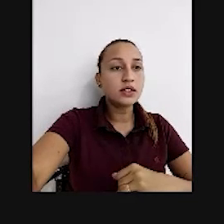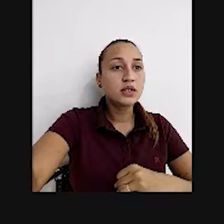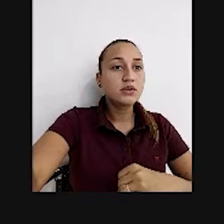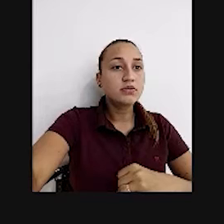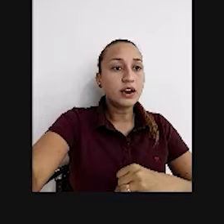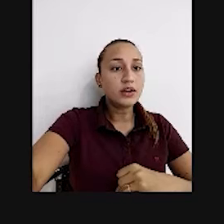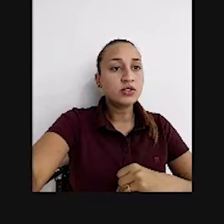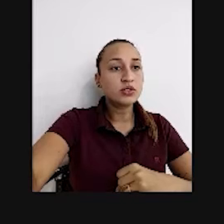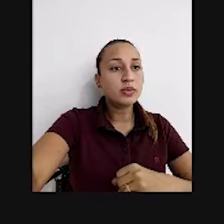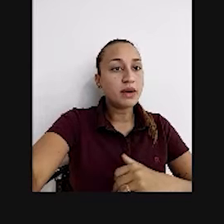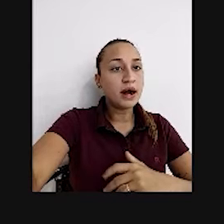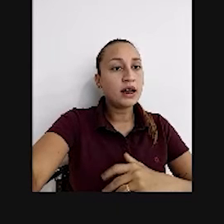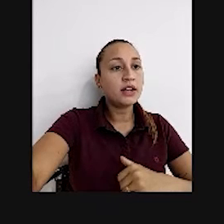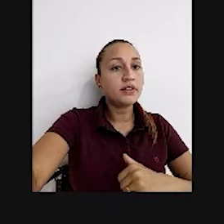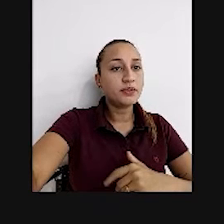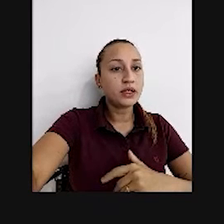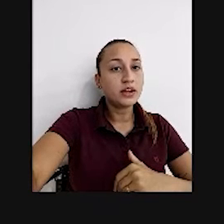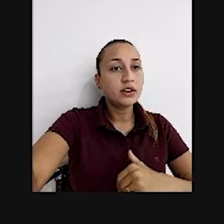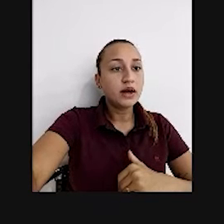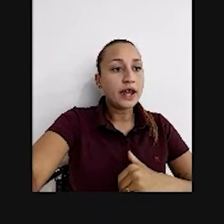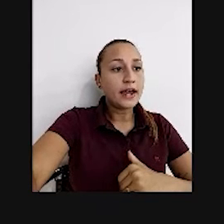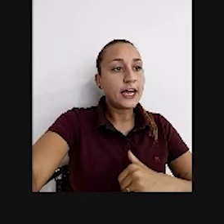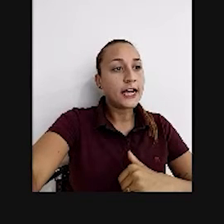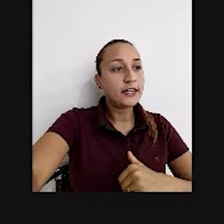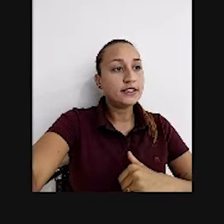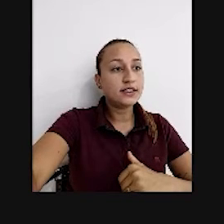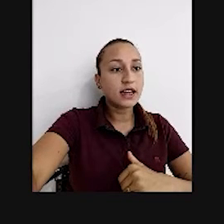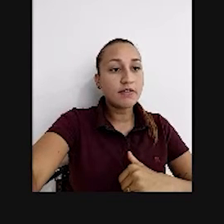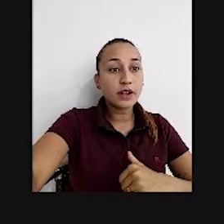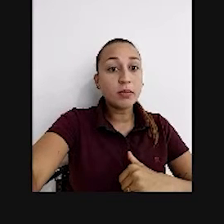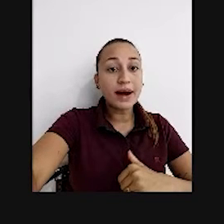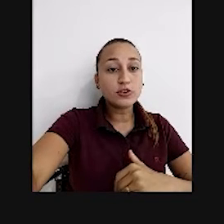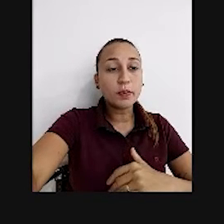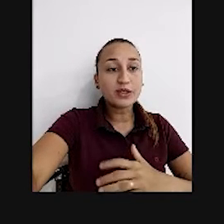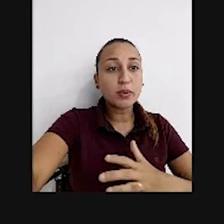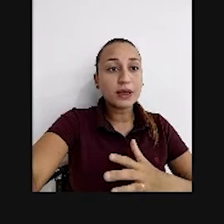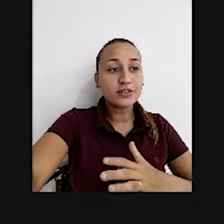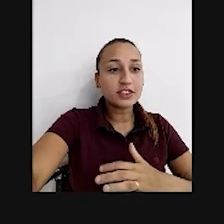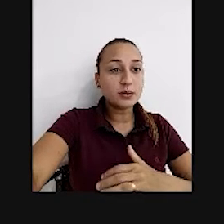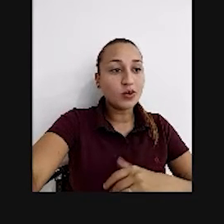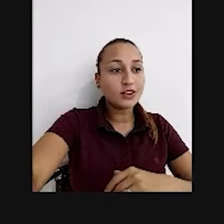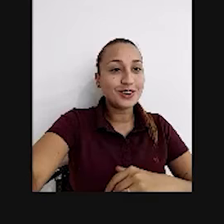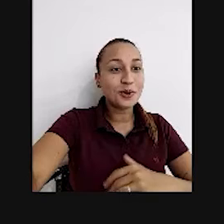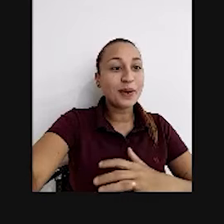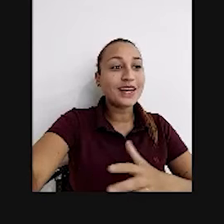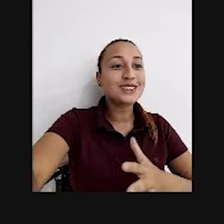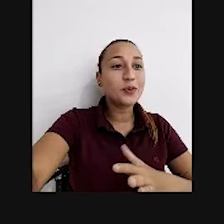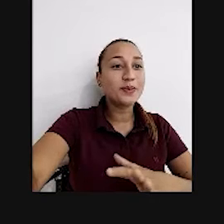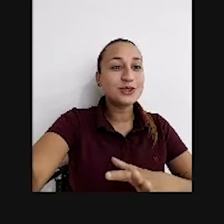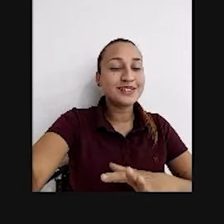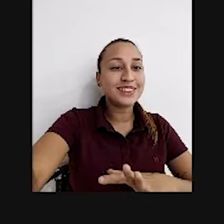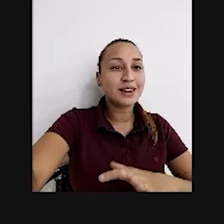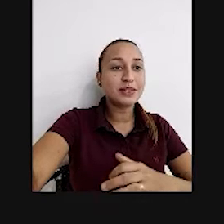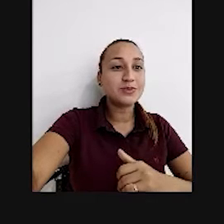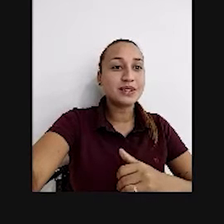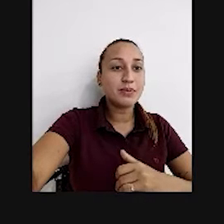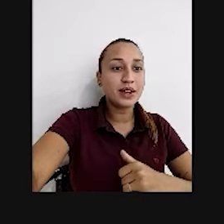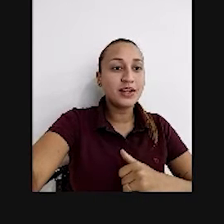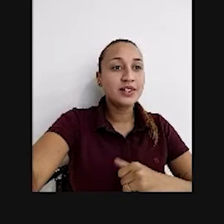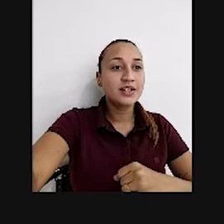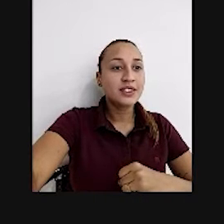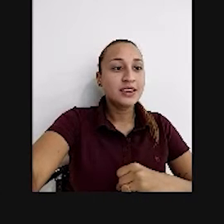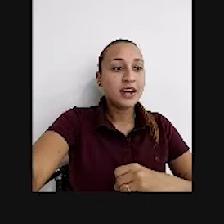aulas, né? Falando sobre malha, enfim. Sim. Trazendo mais o passo a passo da simulação, que parece ser um bicho de sete cabeças,